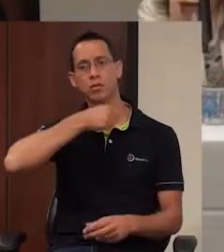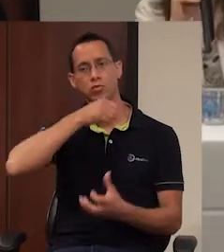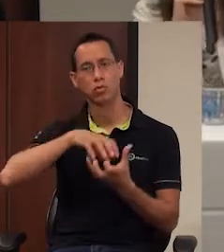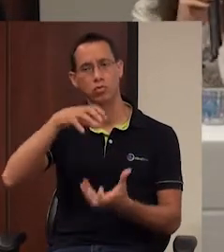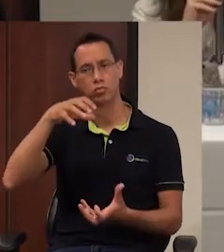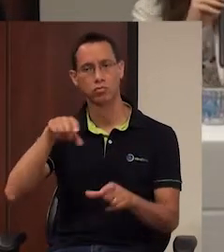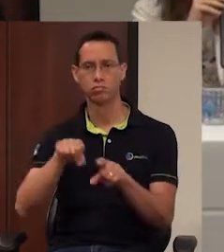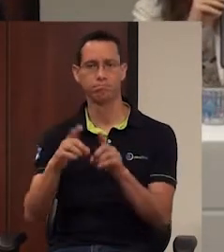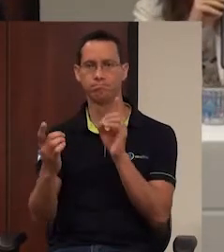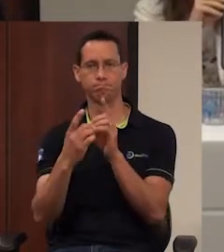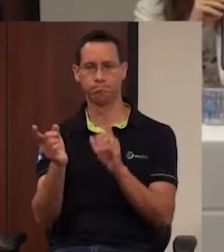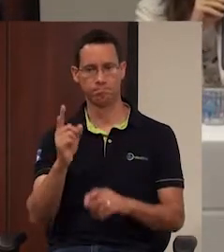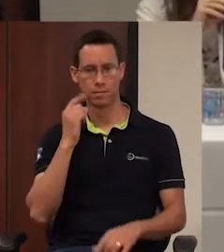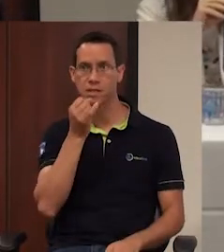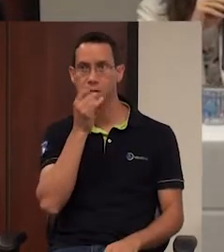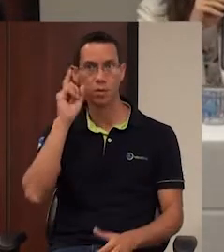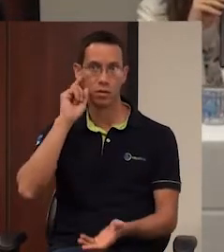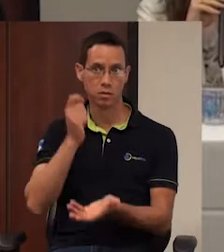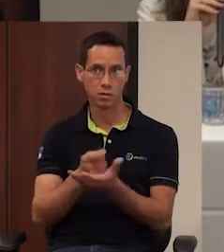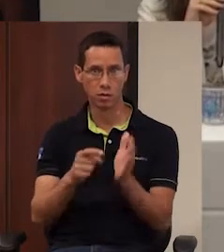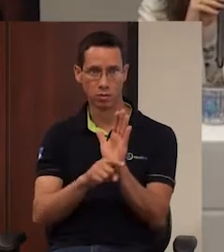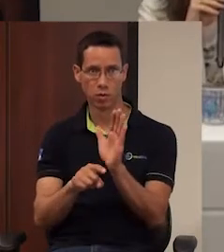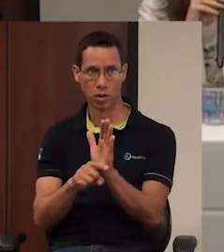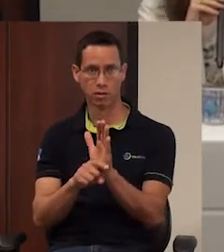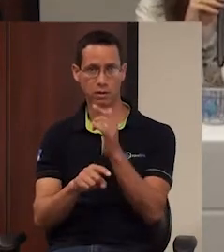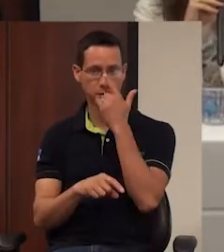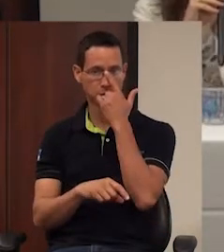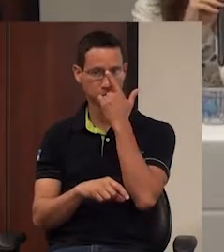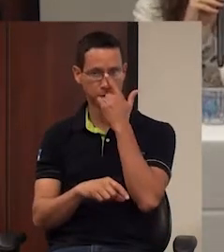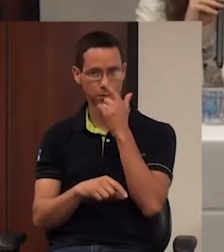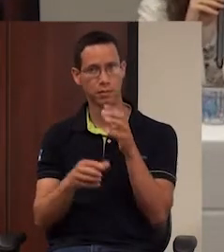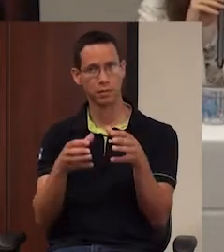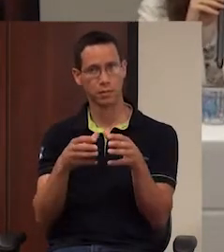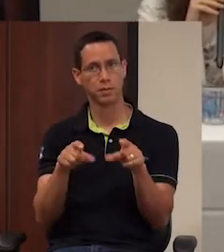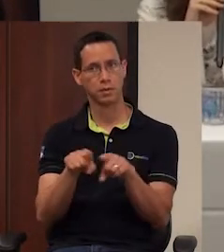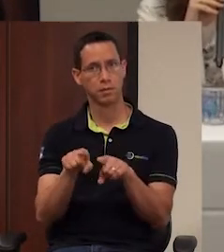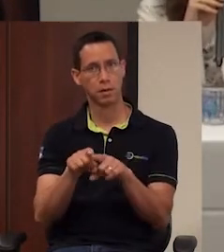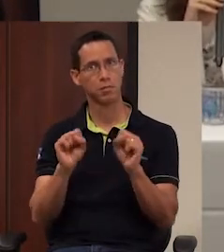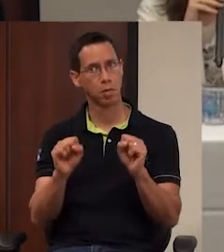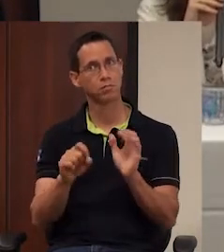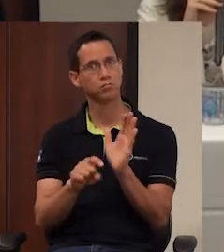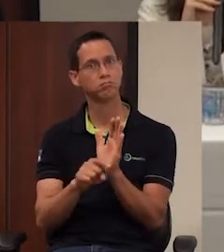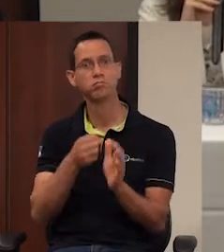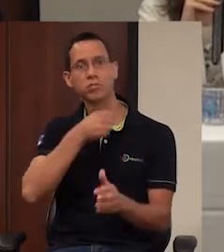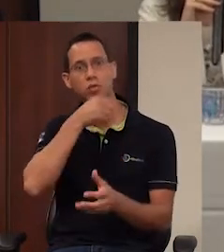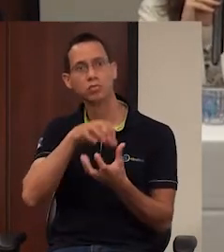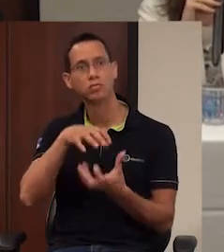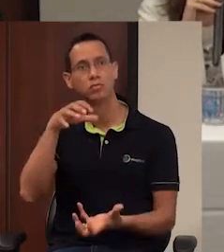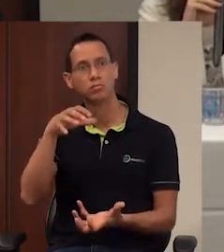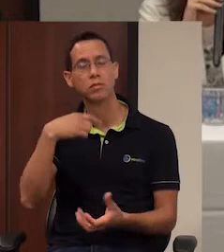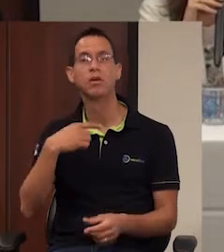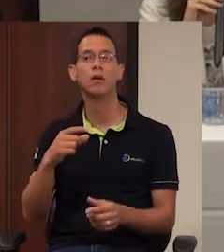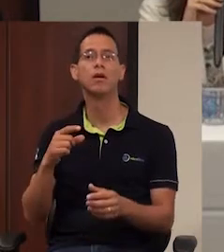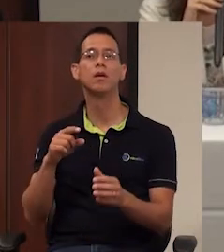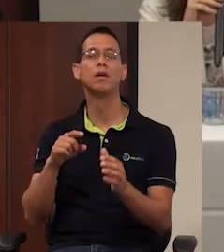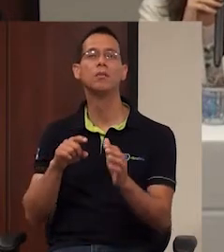gente fala do mecanismo de tomada de decisão apoiada, esse mecanismo também poderia ser usado para idosos. Né? Eu fui questionado um tempo